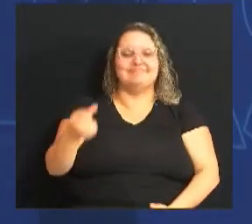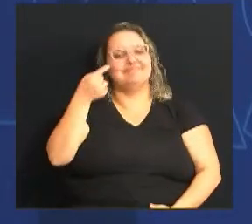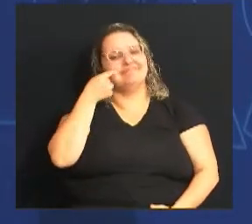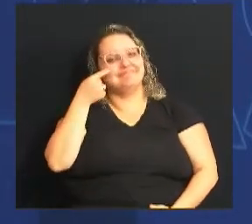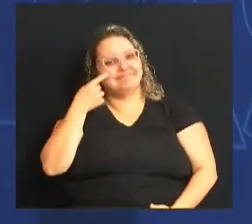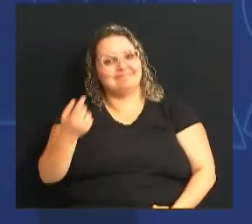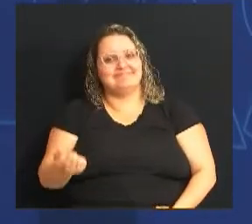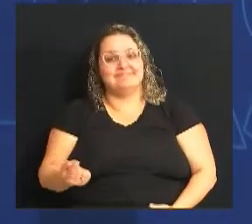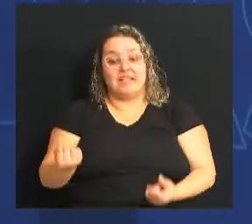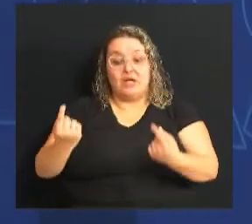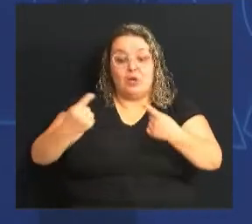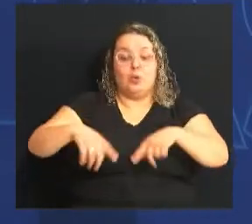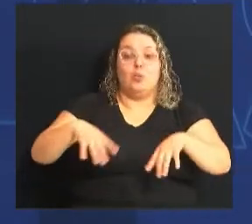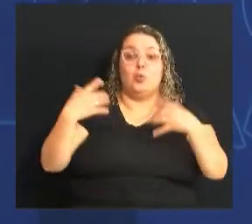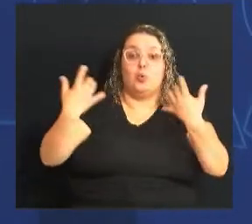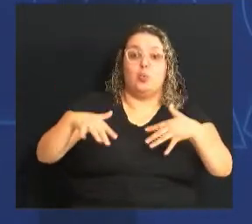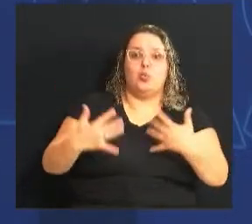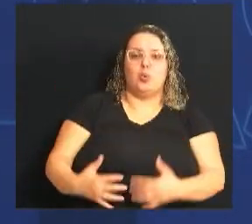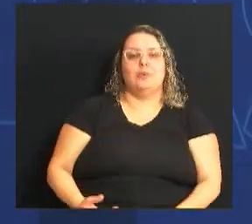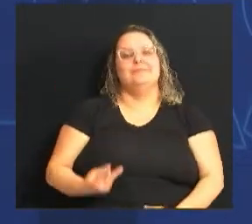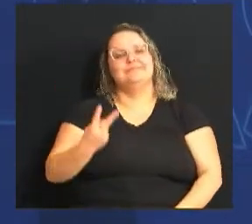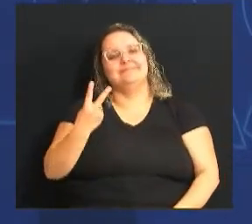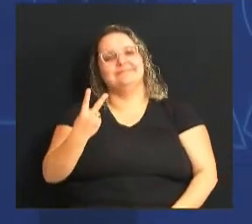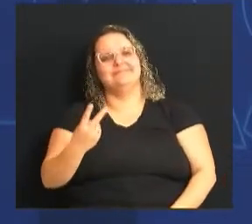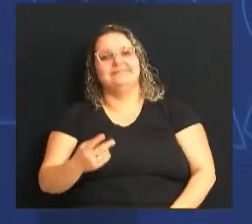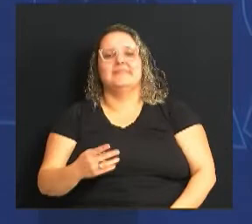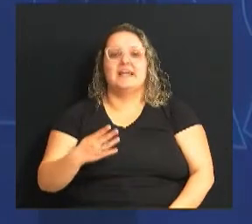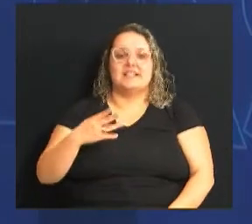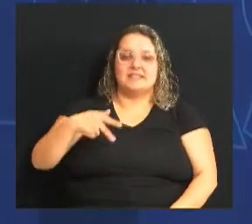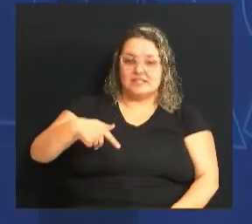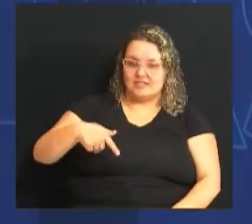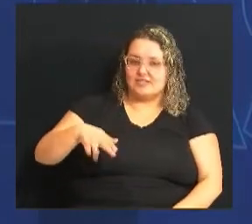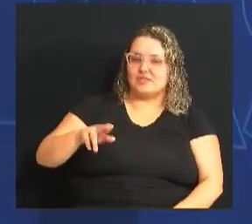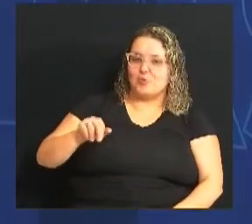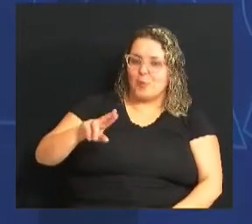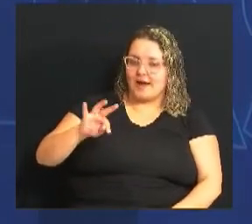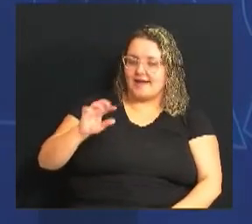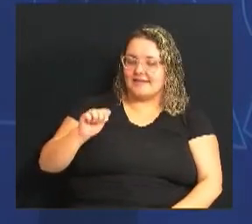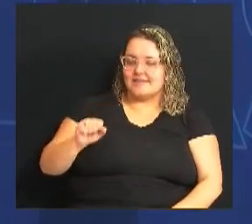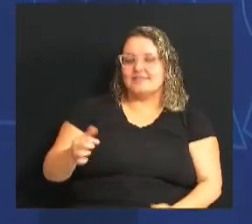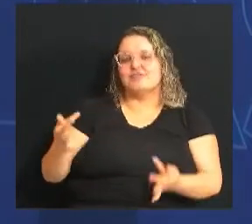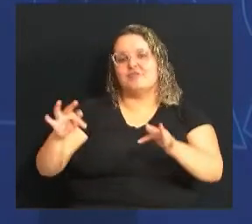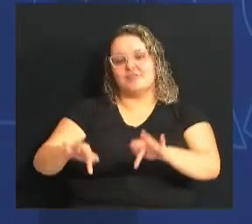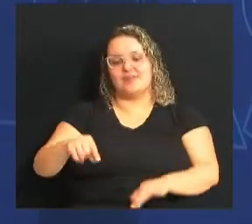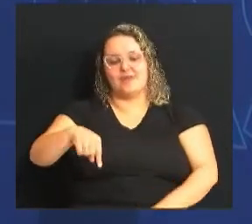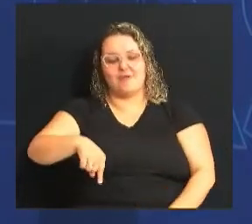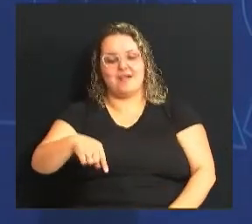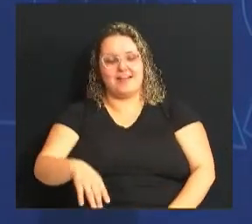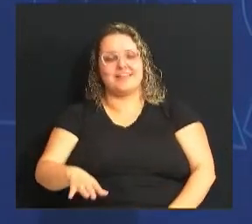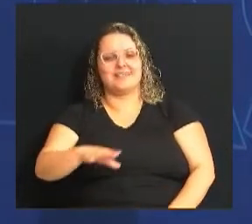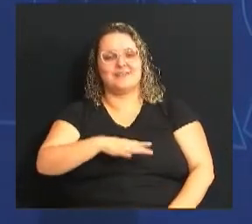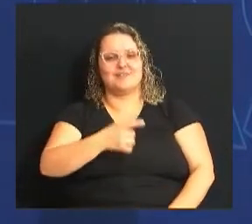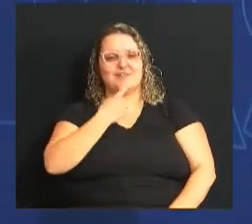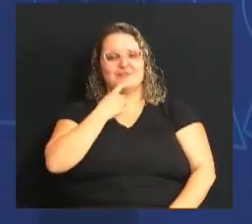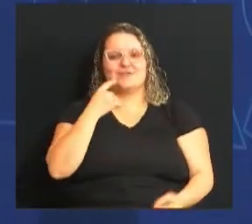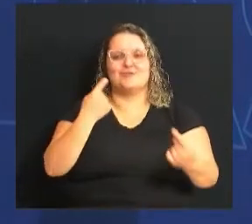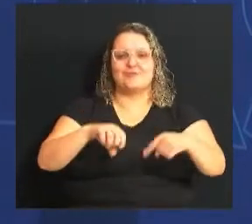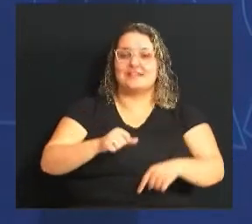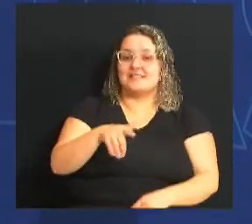grande confronto, jogo 2 das quartas de final entre o Vôlei Renata aqui de Campinas e a equipe de São